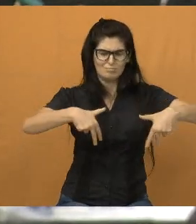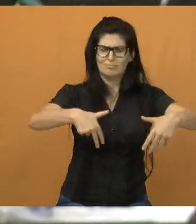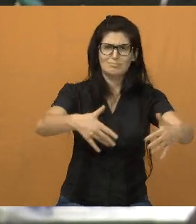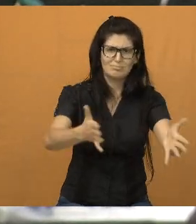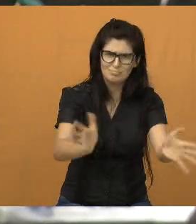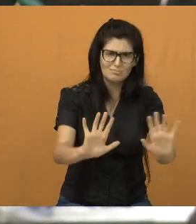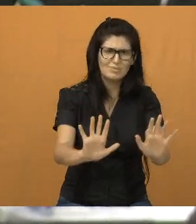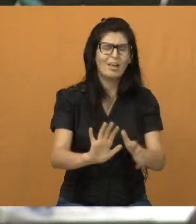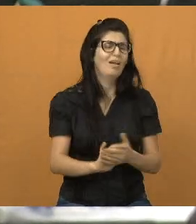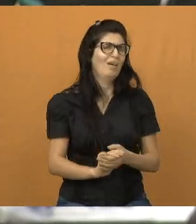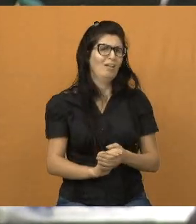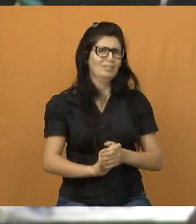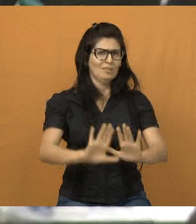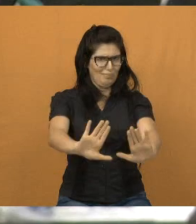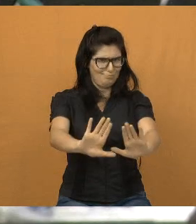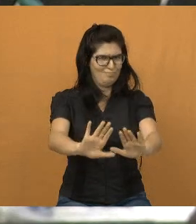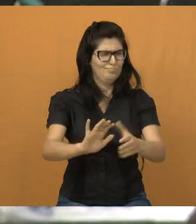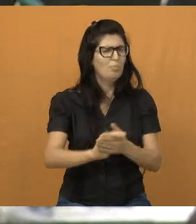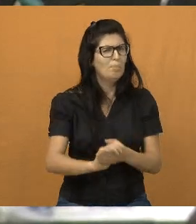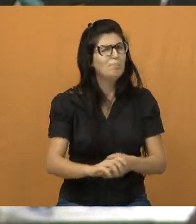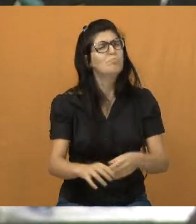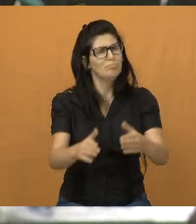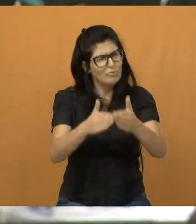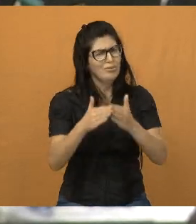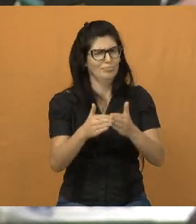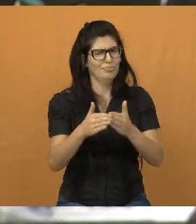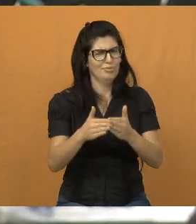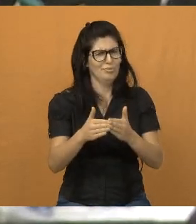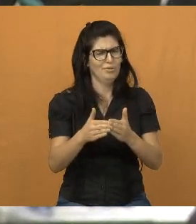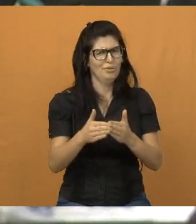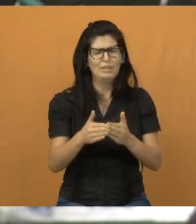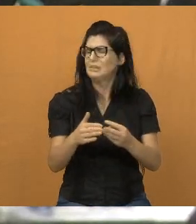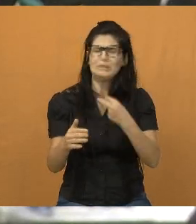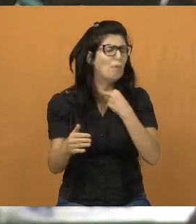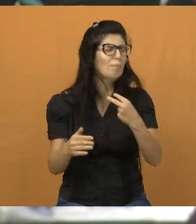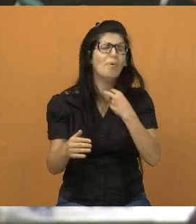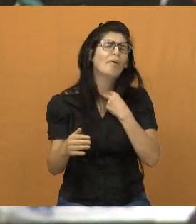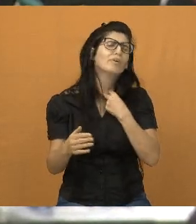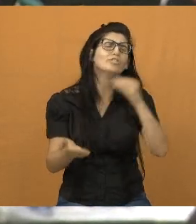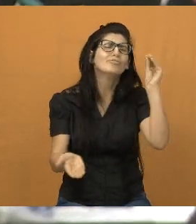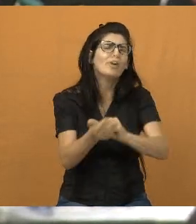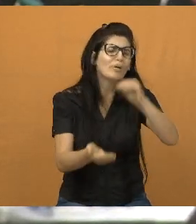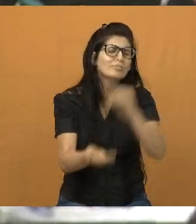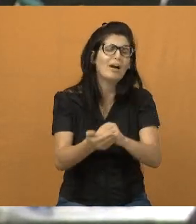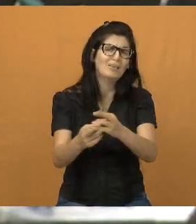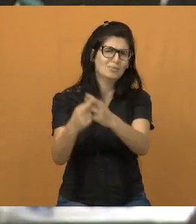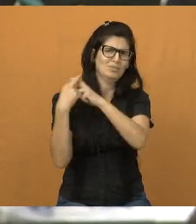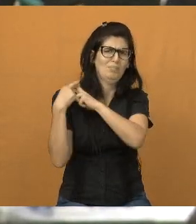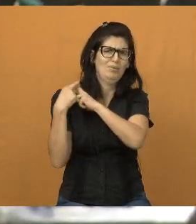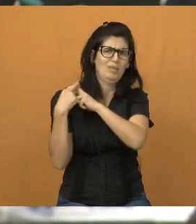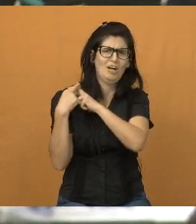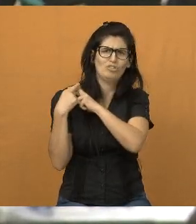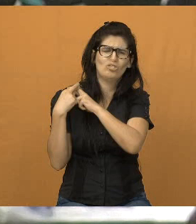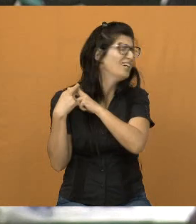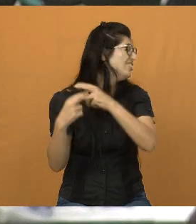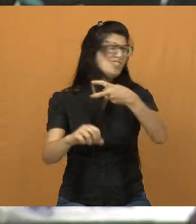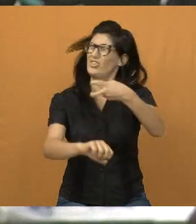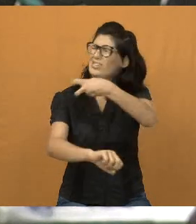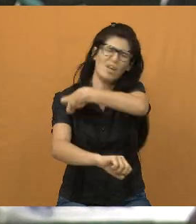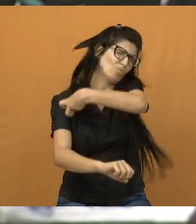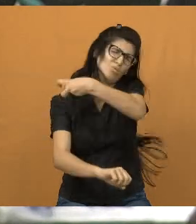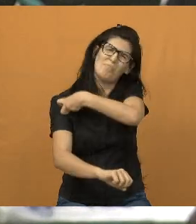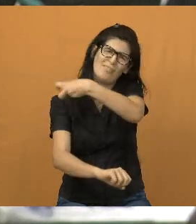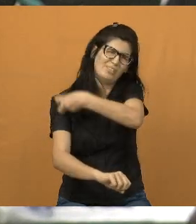de você estar sendo irresponsável com você mesmo, com sua família, você também está sendo irresponsável com os outros cidadãos, né? Então,